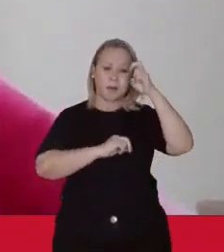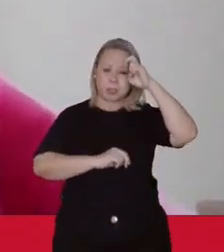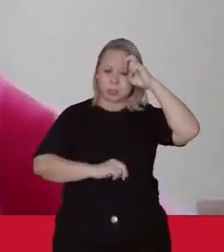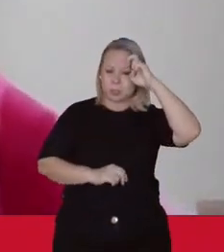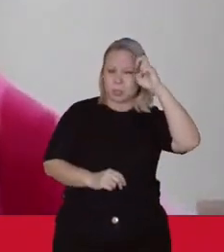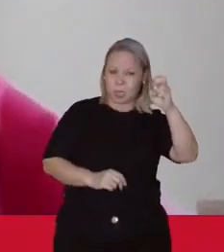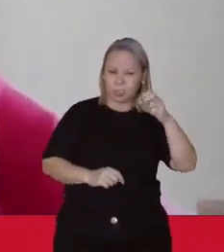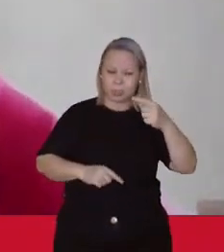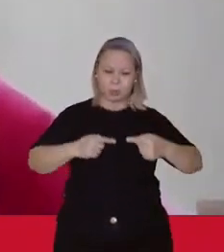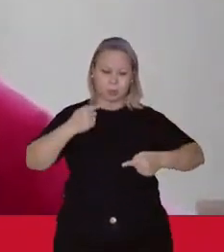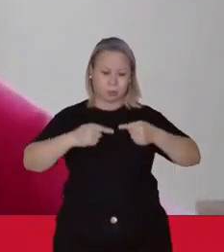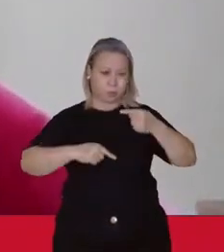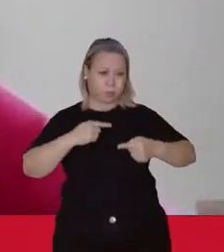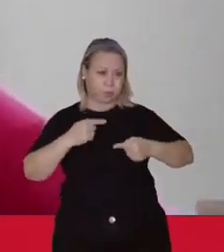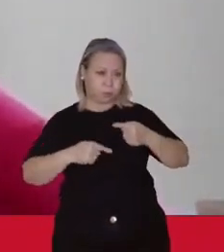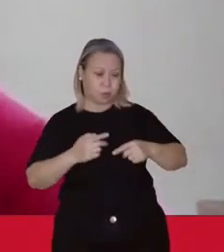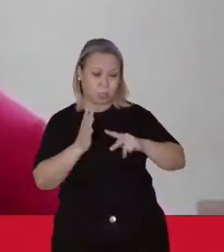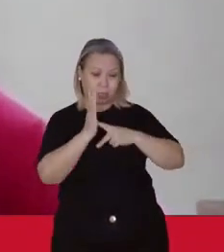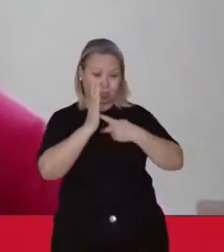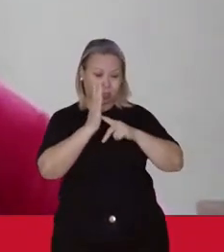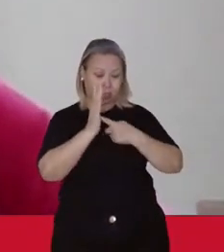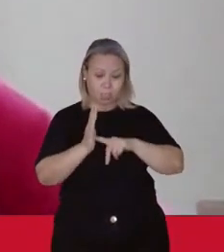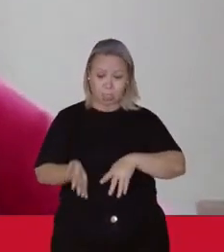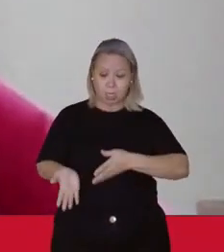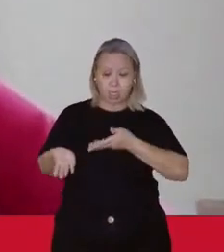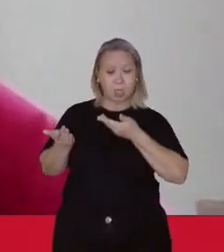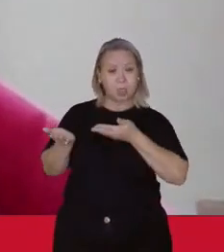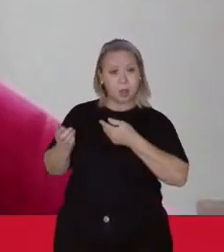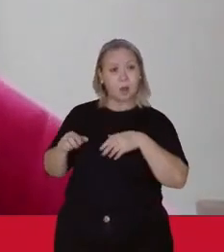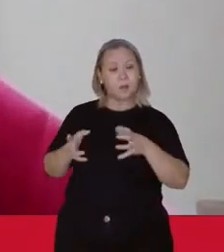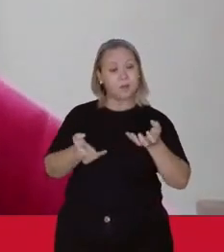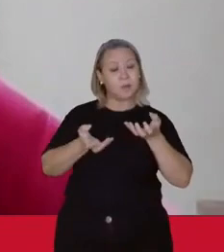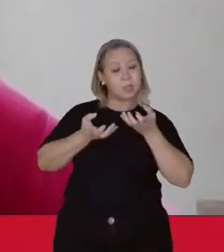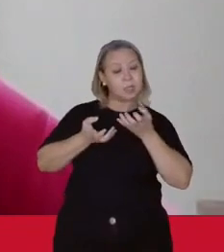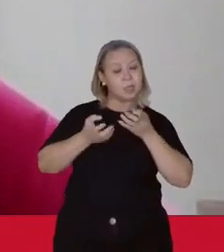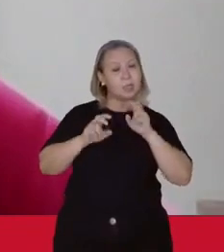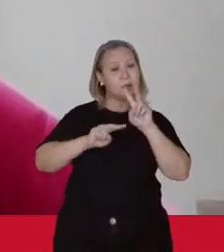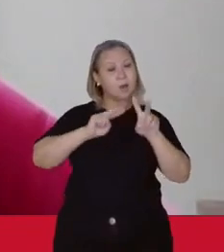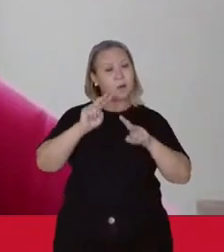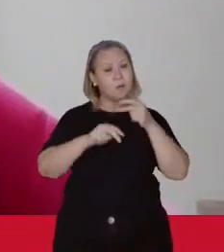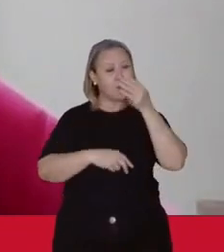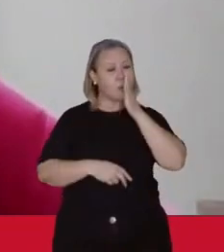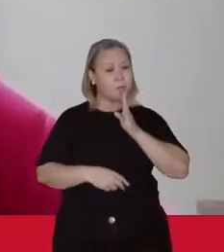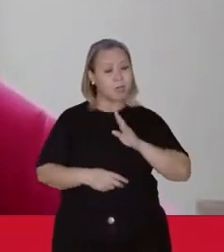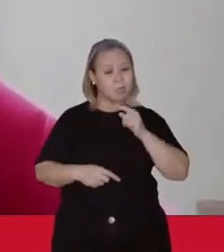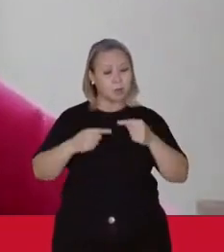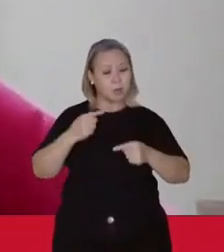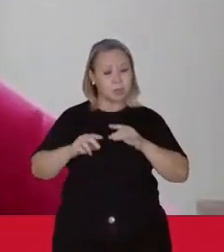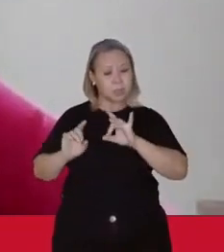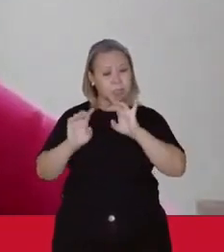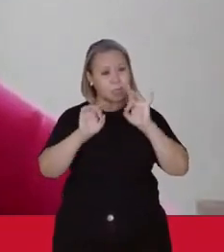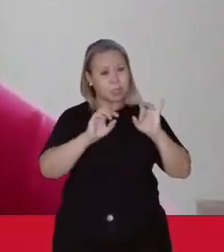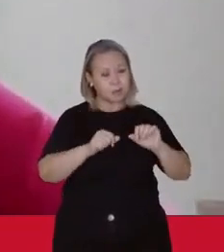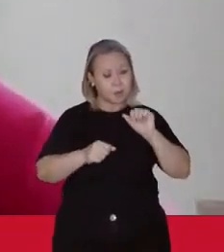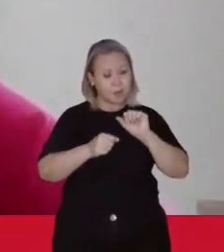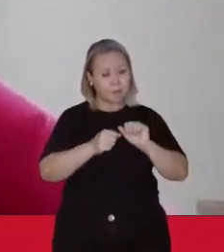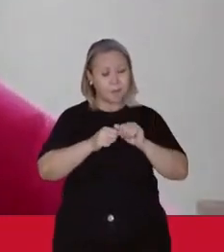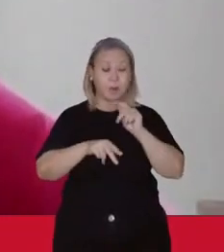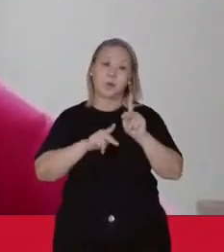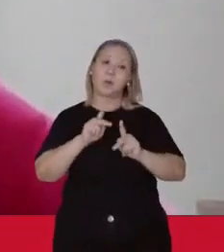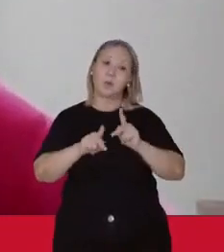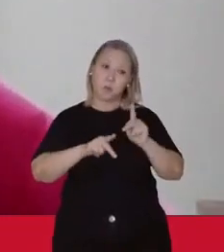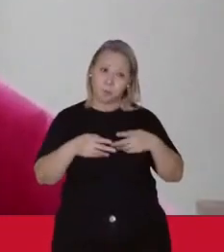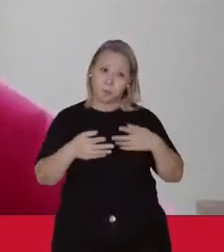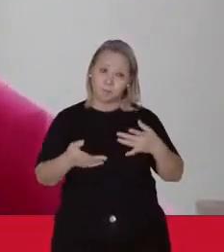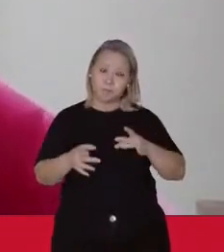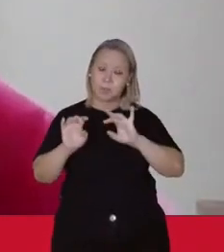de políticos, de sindicalistas e de jovens que queriam ver um Brasil com uma política cada vez mais feita pelo povo,